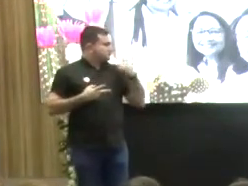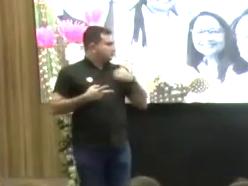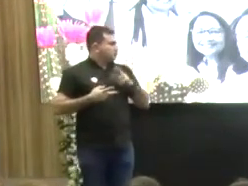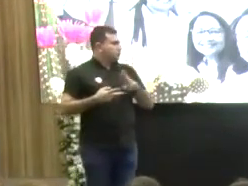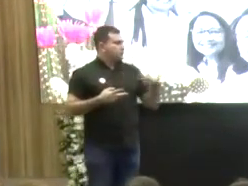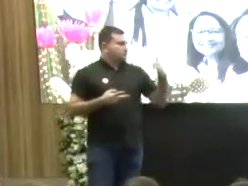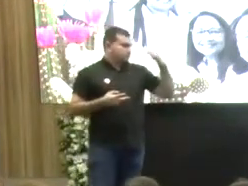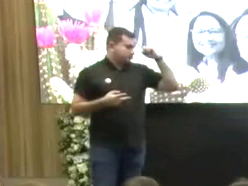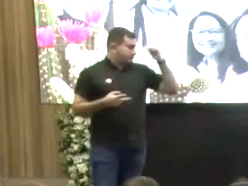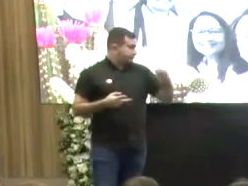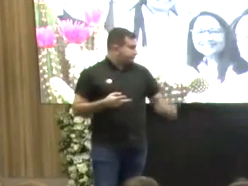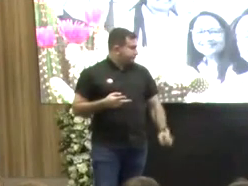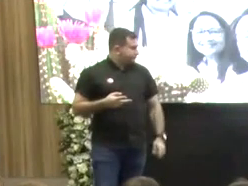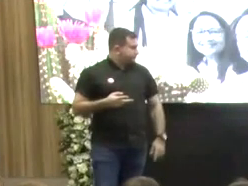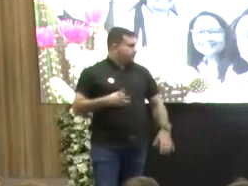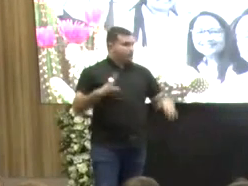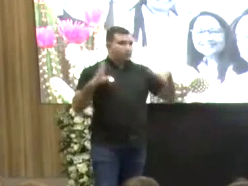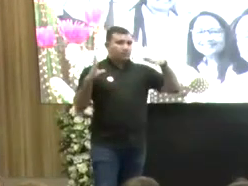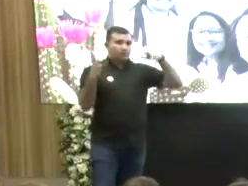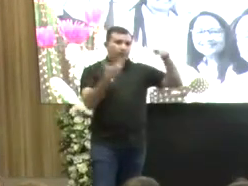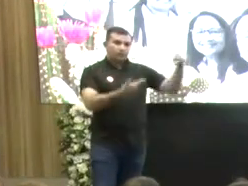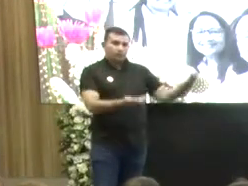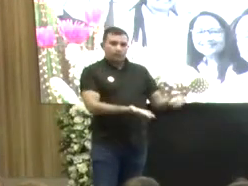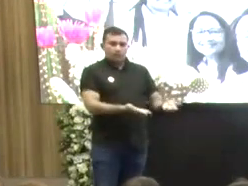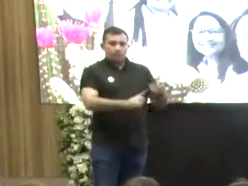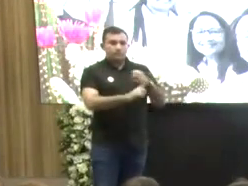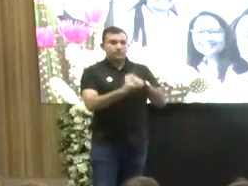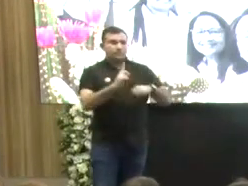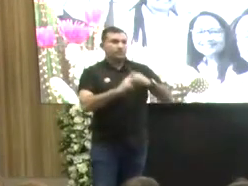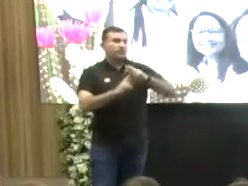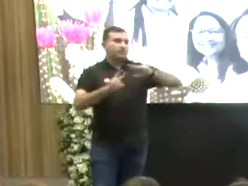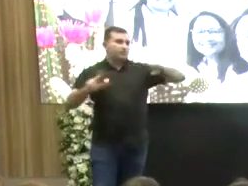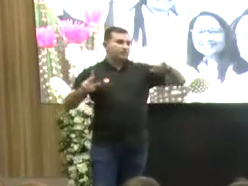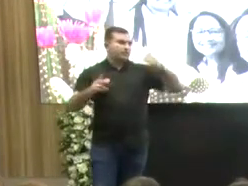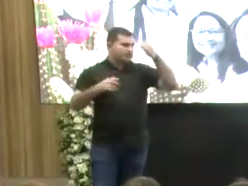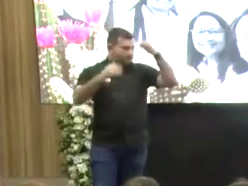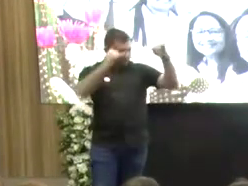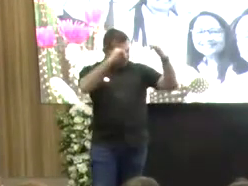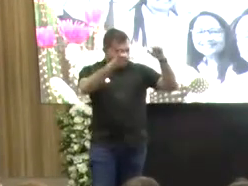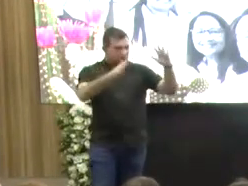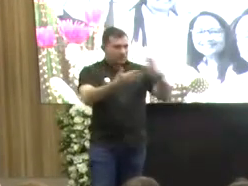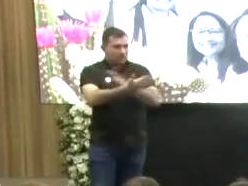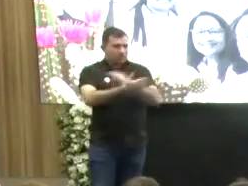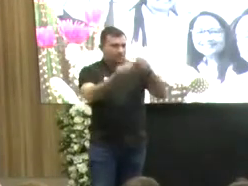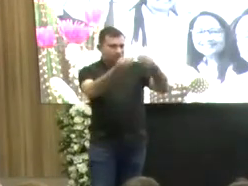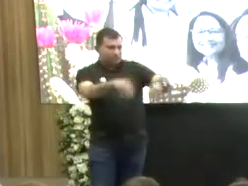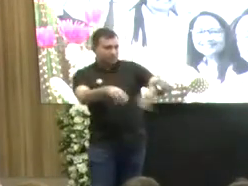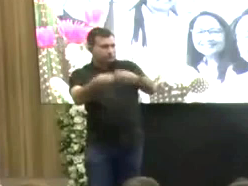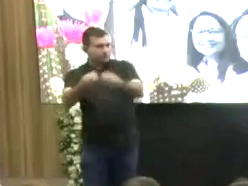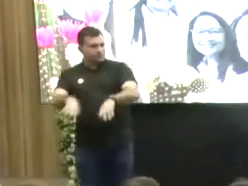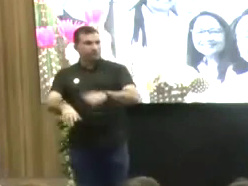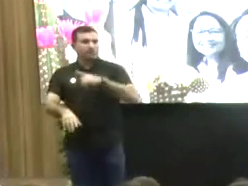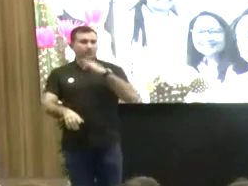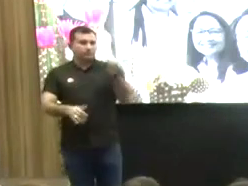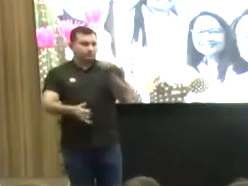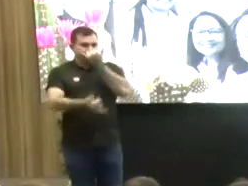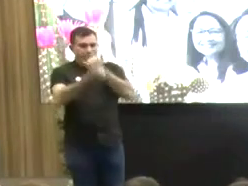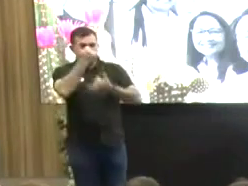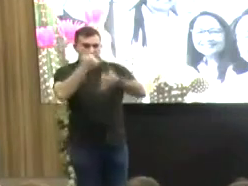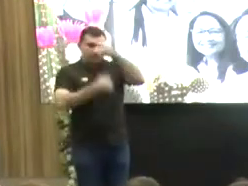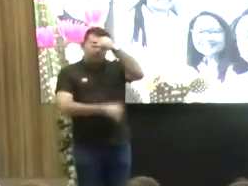diz assim: no mundo líquido, as sociedades têm evitado as tragédias e frustrações e têm se